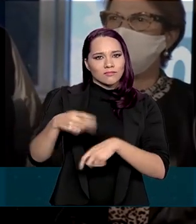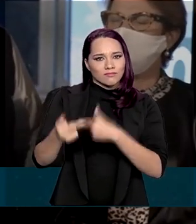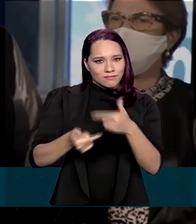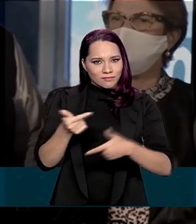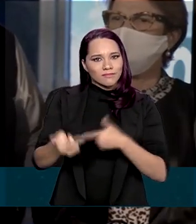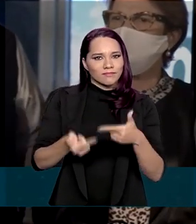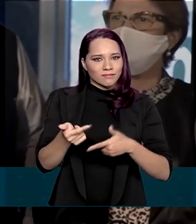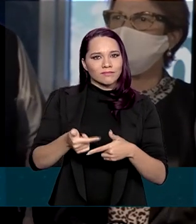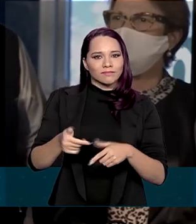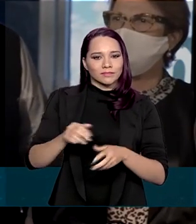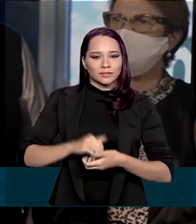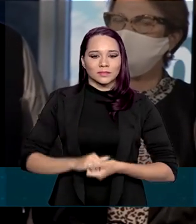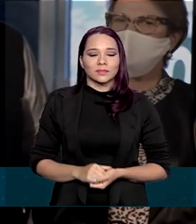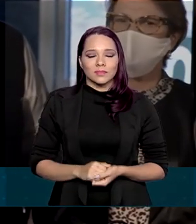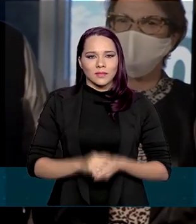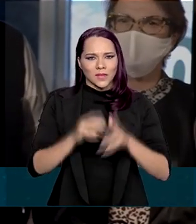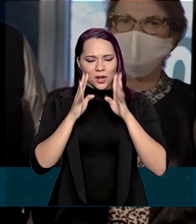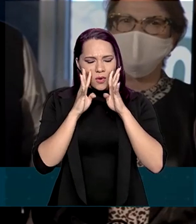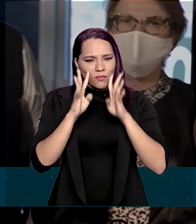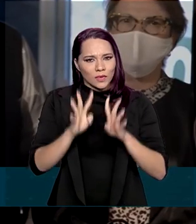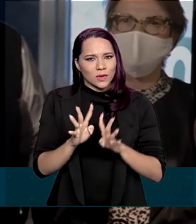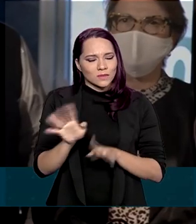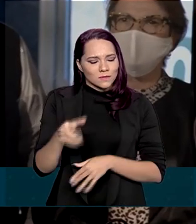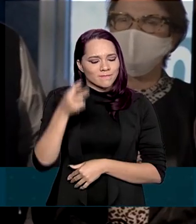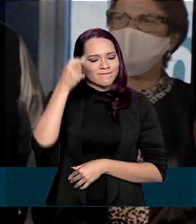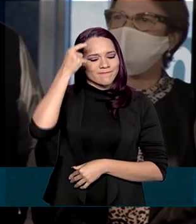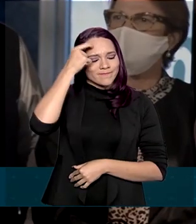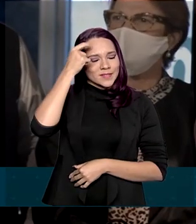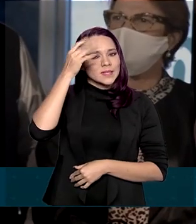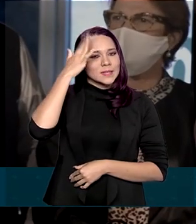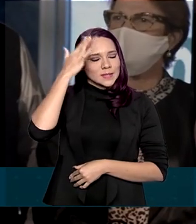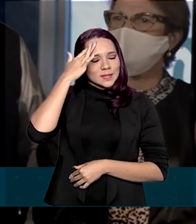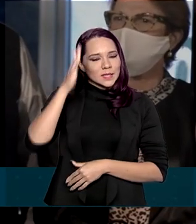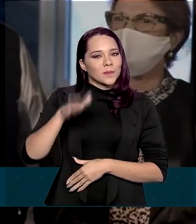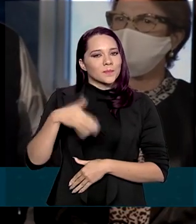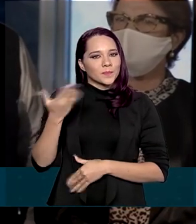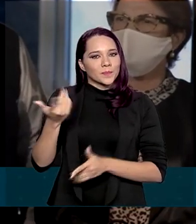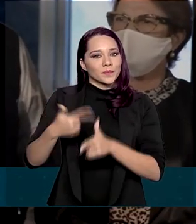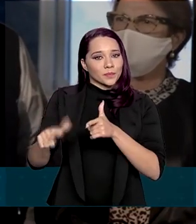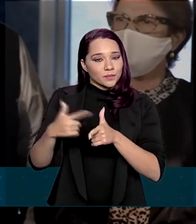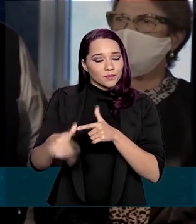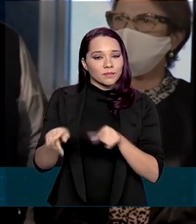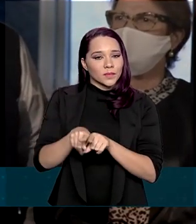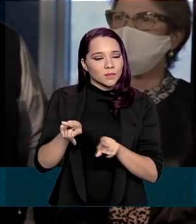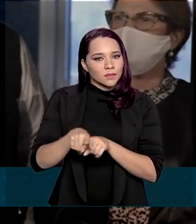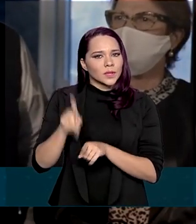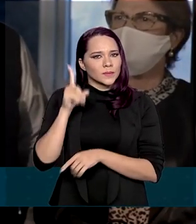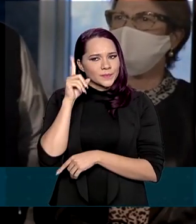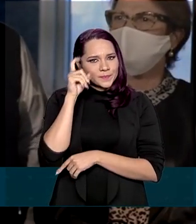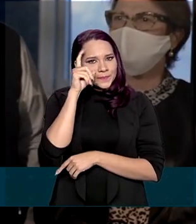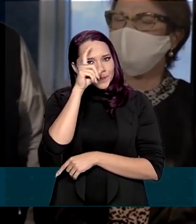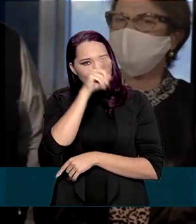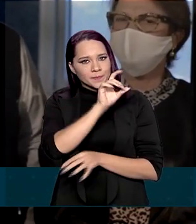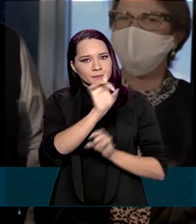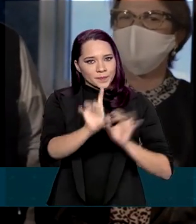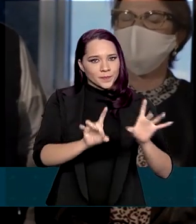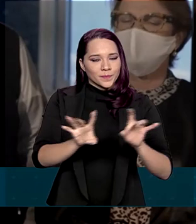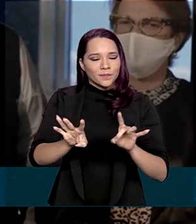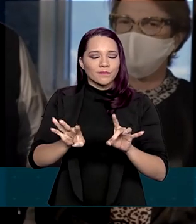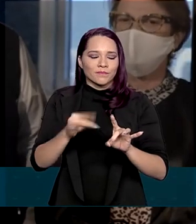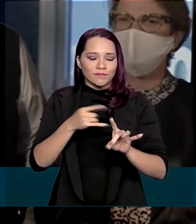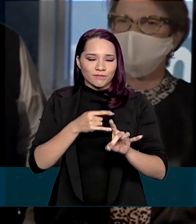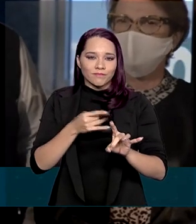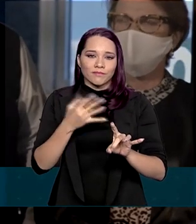Ouviu, se conscientizou das pautas, dos problemas, das dificuldades e retribuiu.